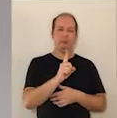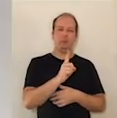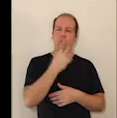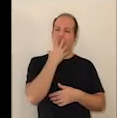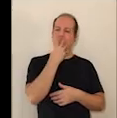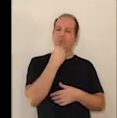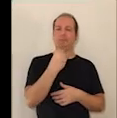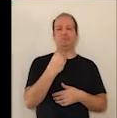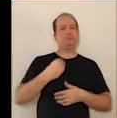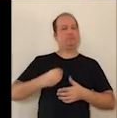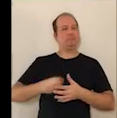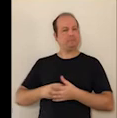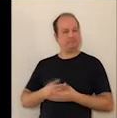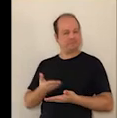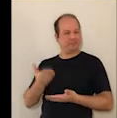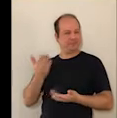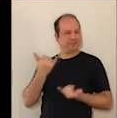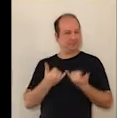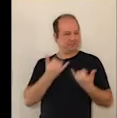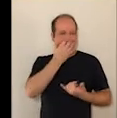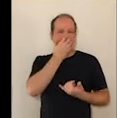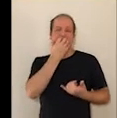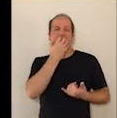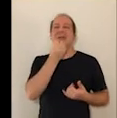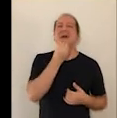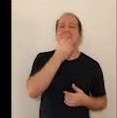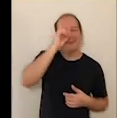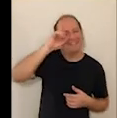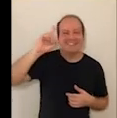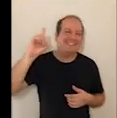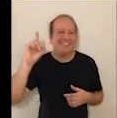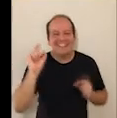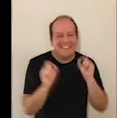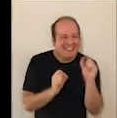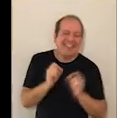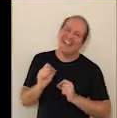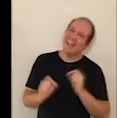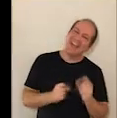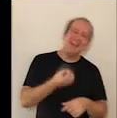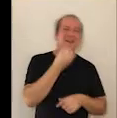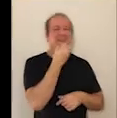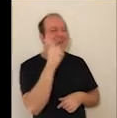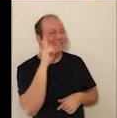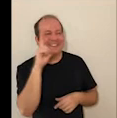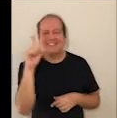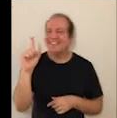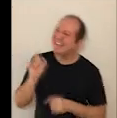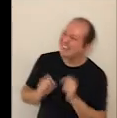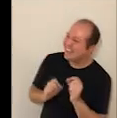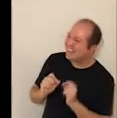formas exuberantes. Bom dia, parasitinha! Bom dia, minha